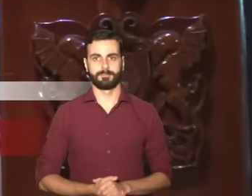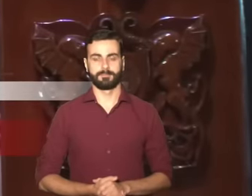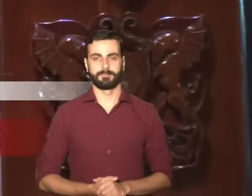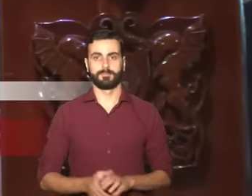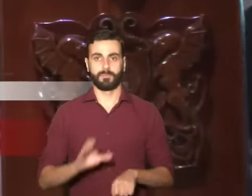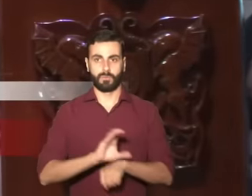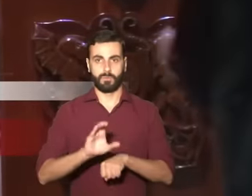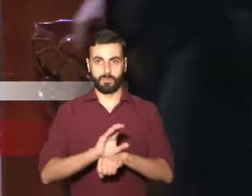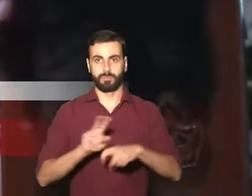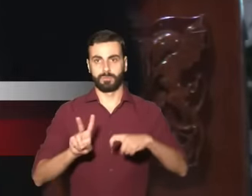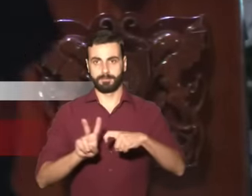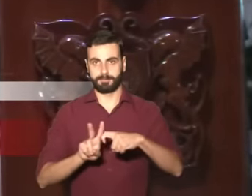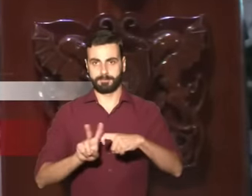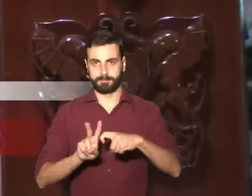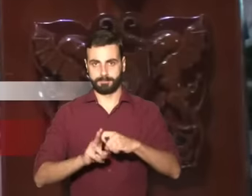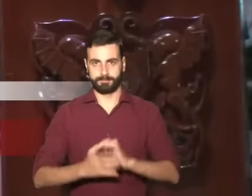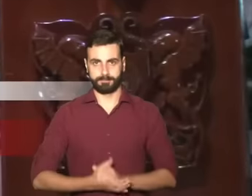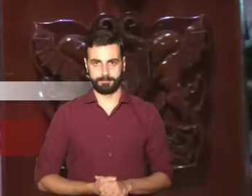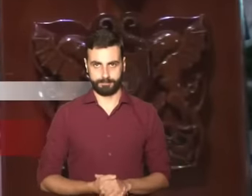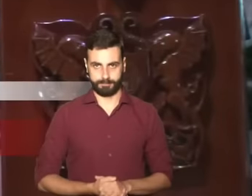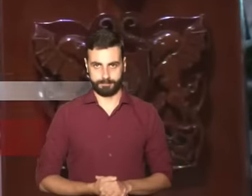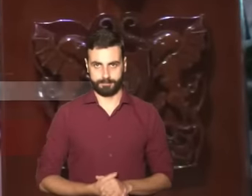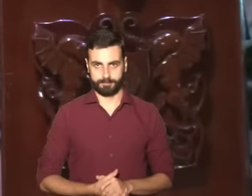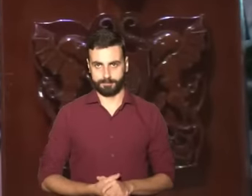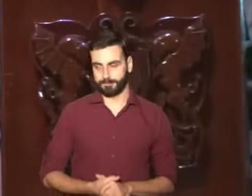Médicos veterinários,